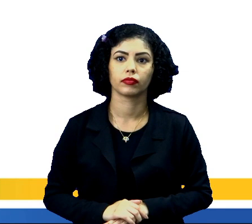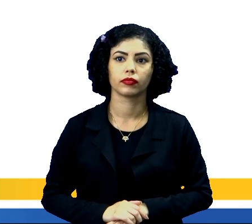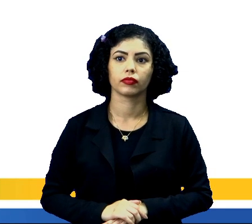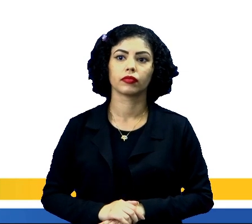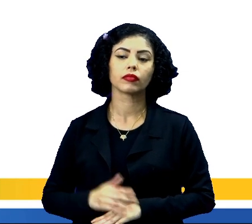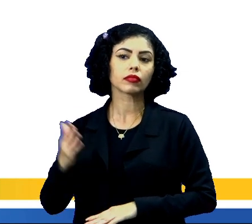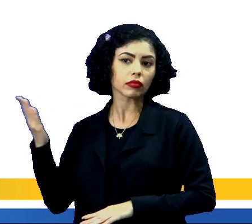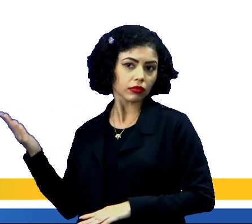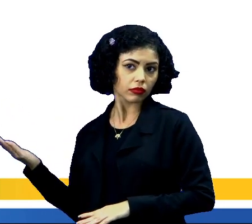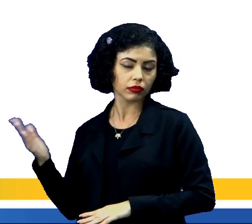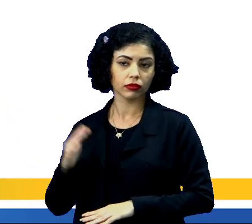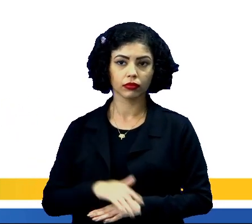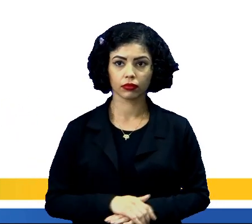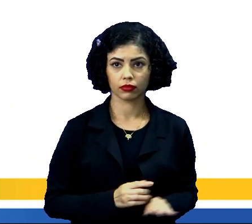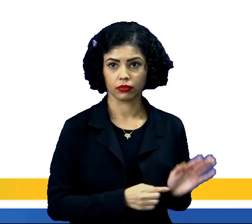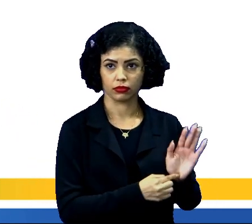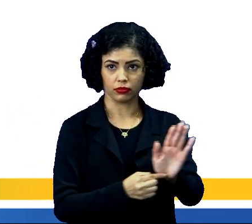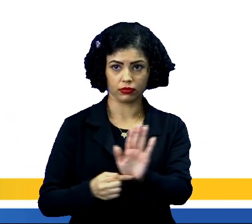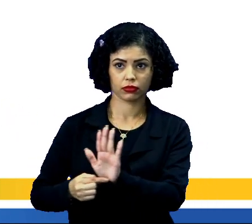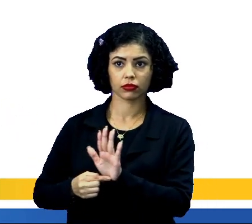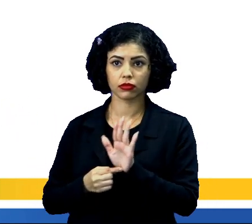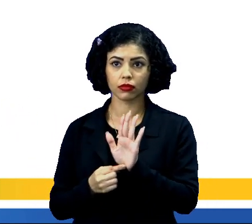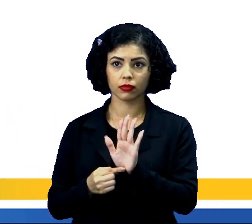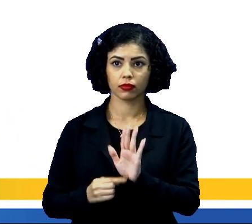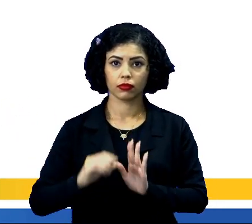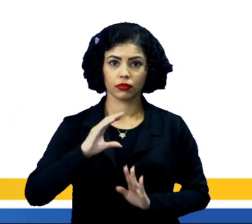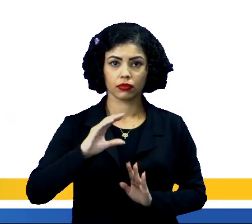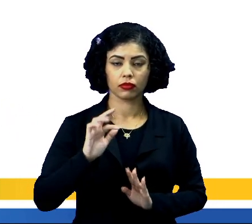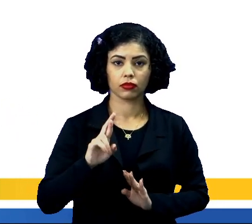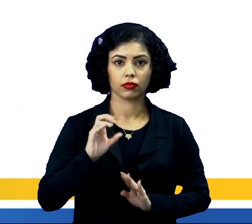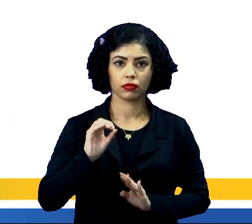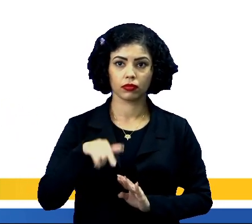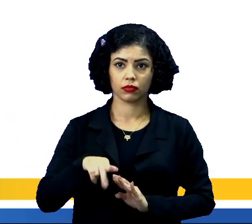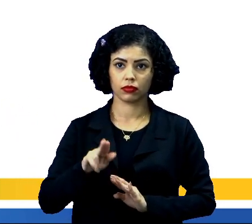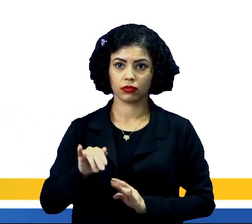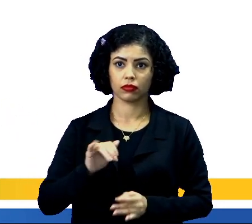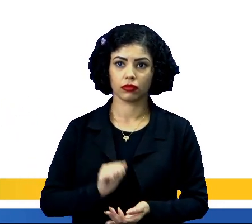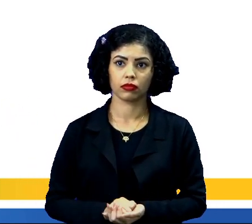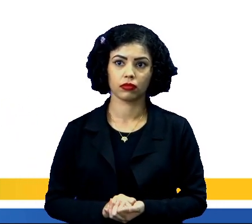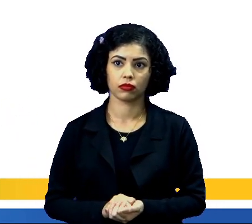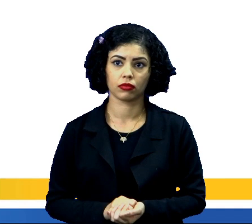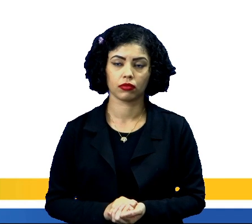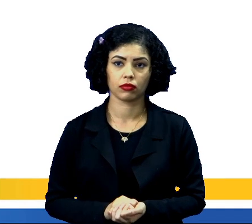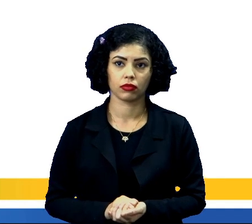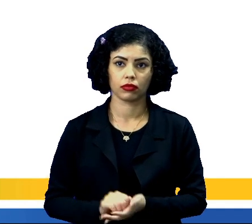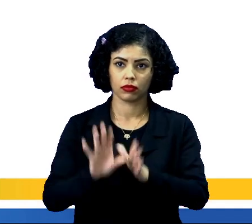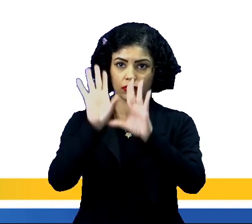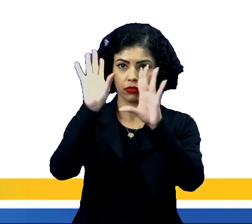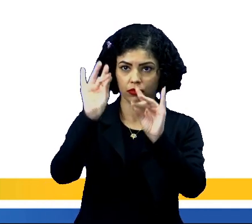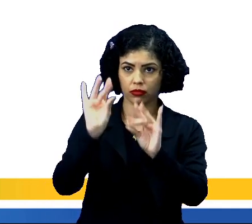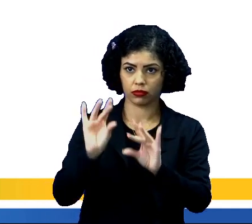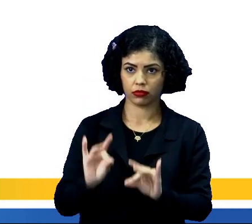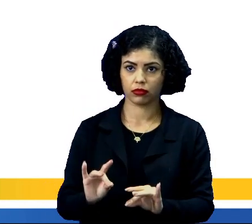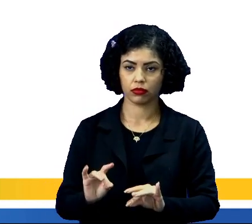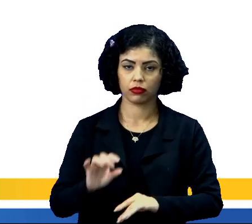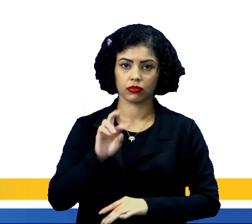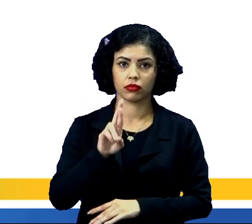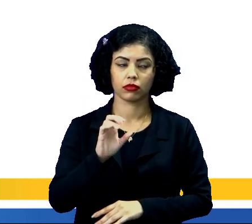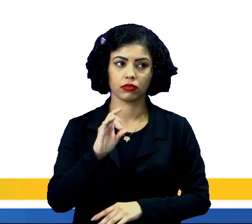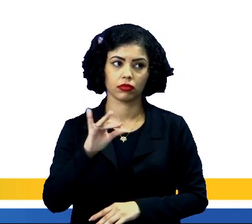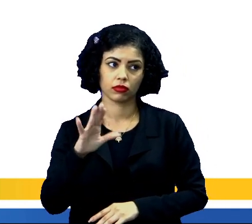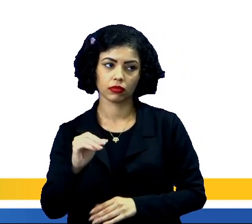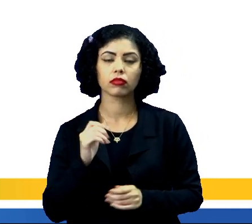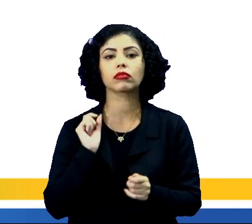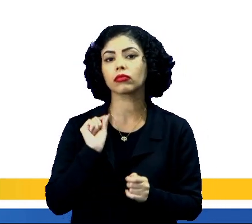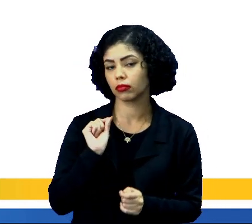E aí a gente tem representação de um croquis, como vocês podem ver, ele é um esboço, né? Ele é um rascunho do